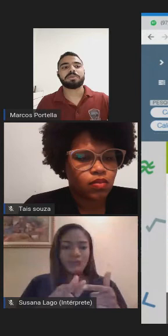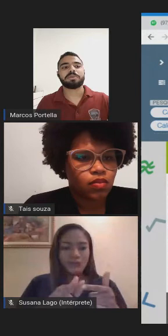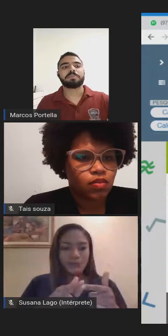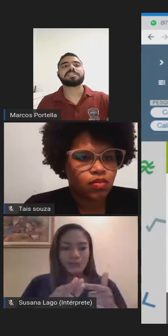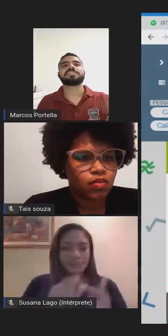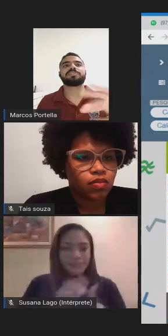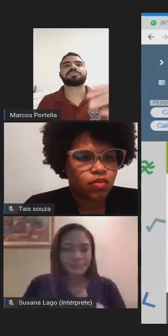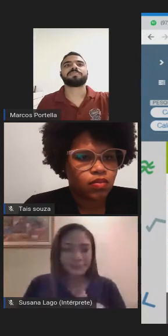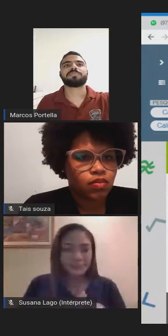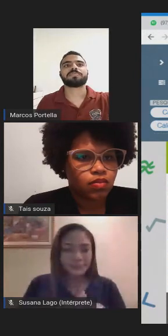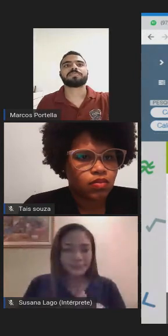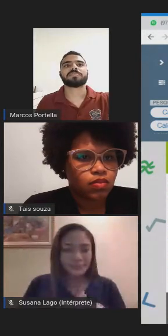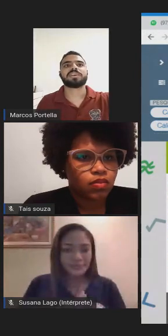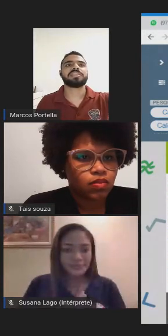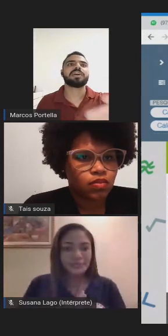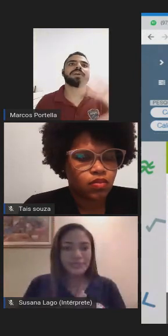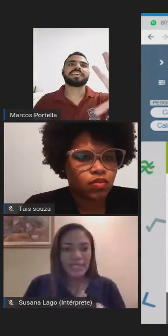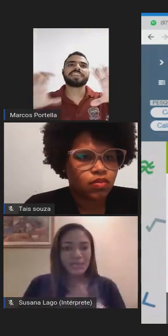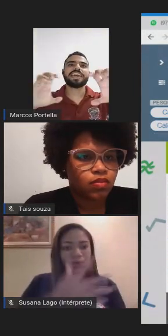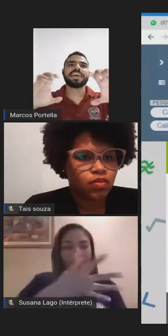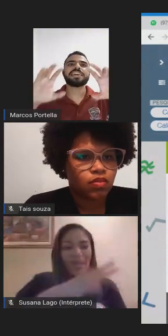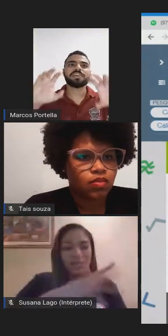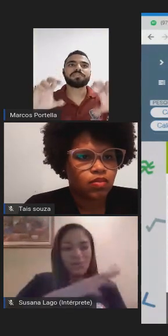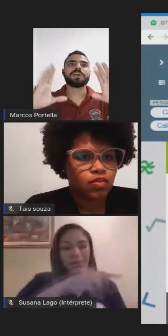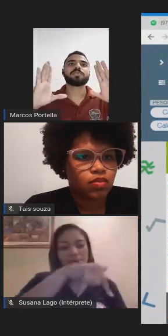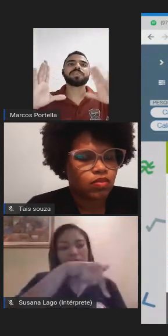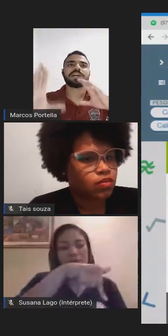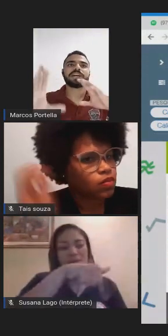Eu aproximei para 700. Então, esse